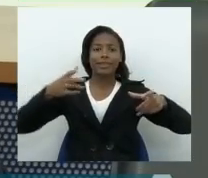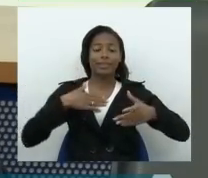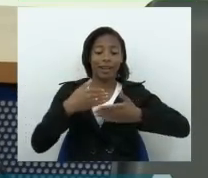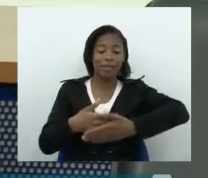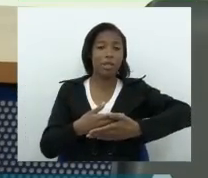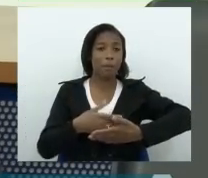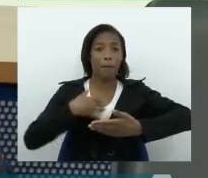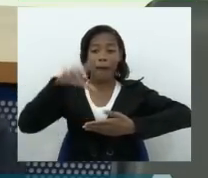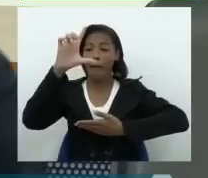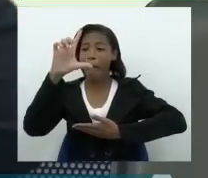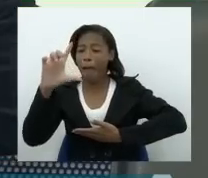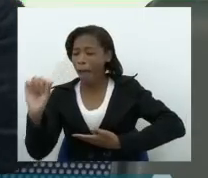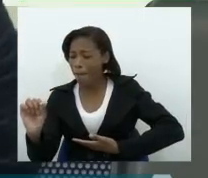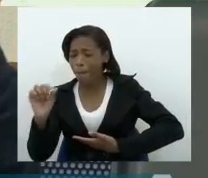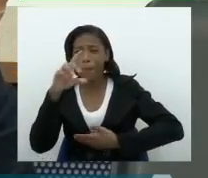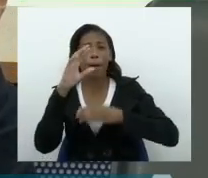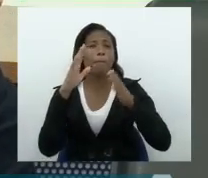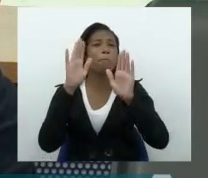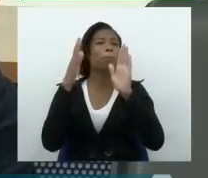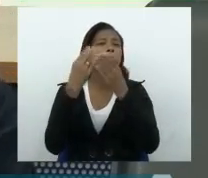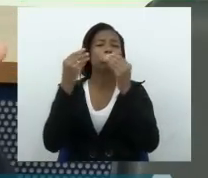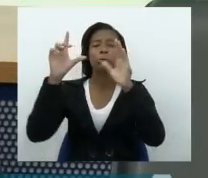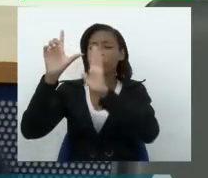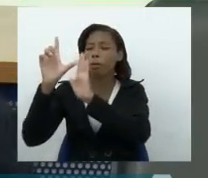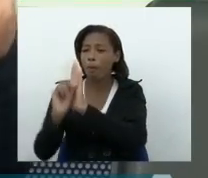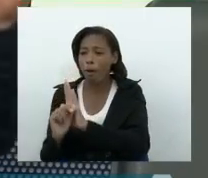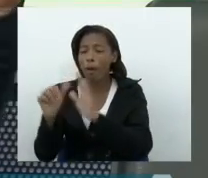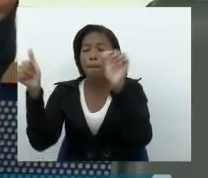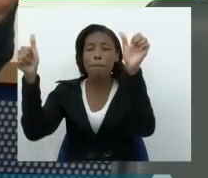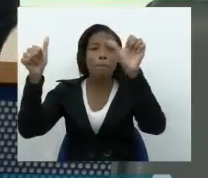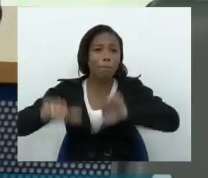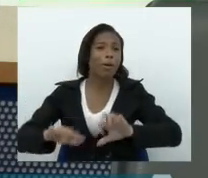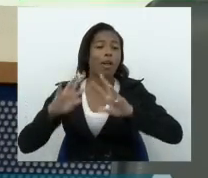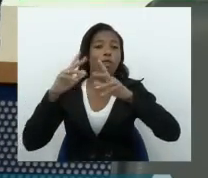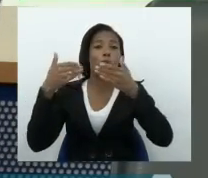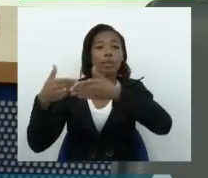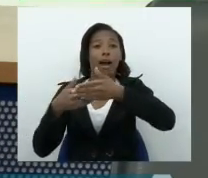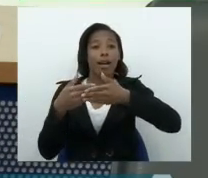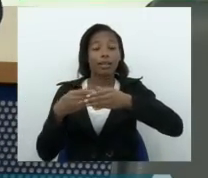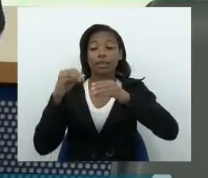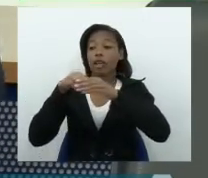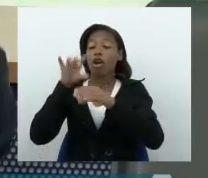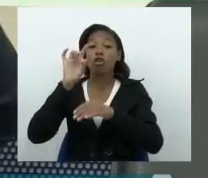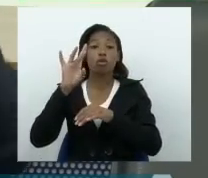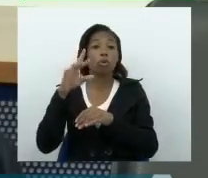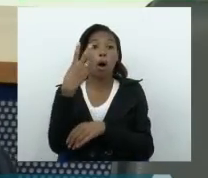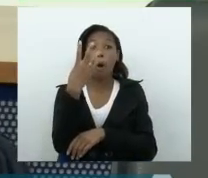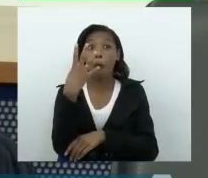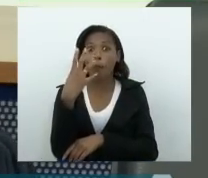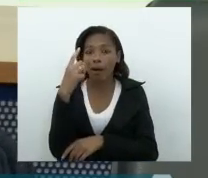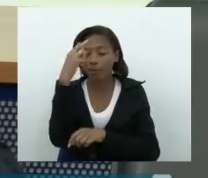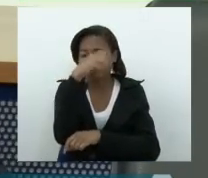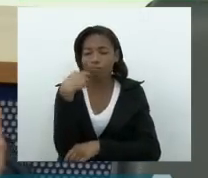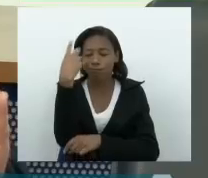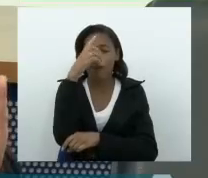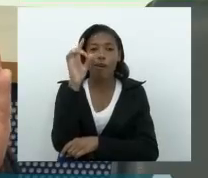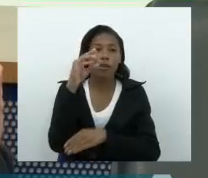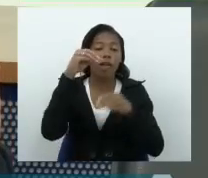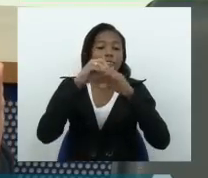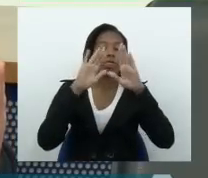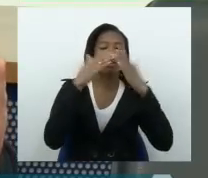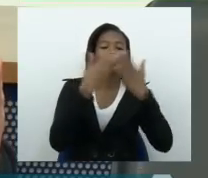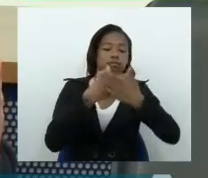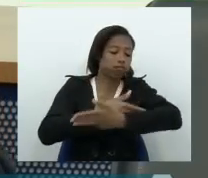é menor, bem menor do que devia. Pior, as crianças ficam apenas 4 horas na